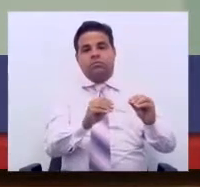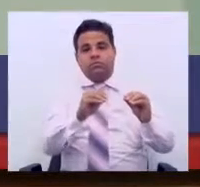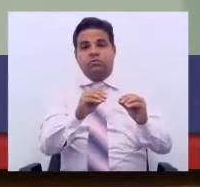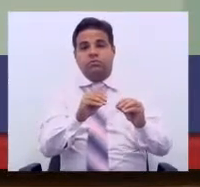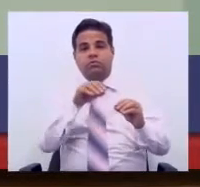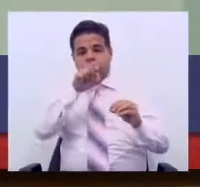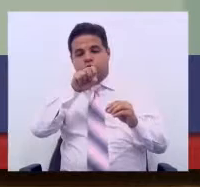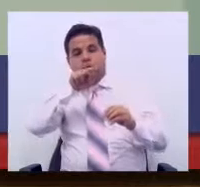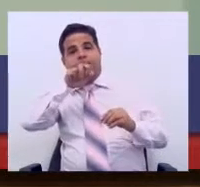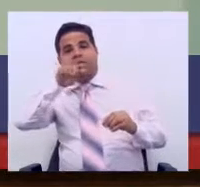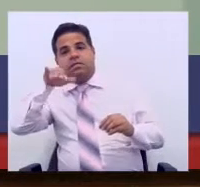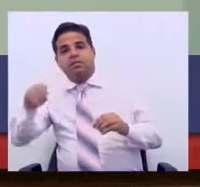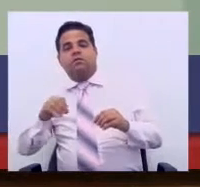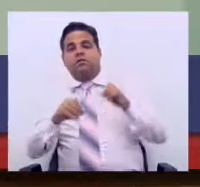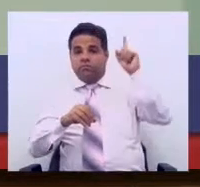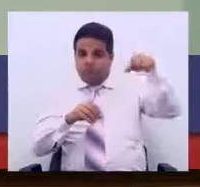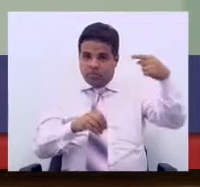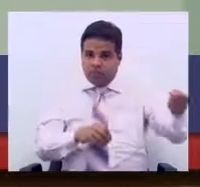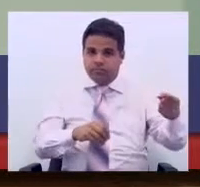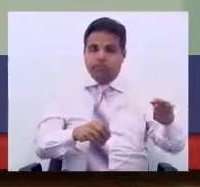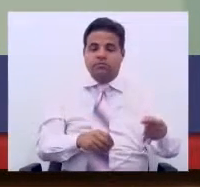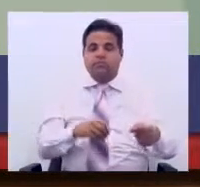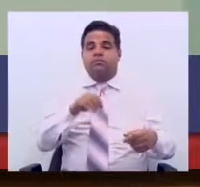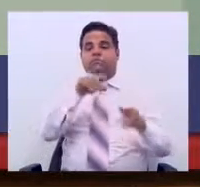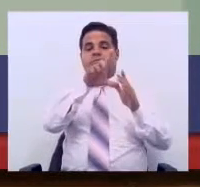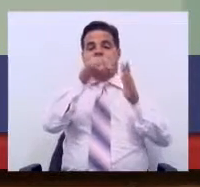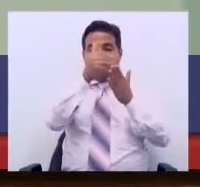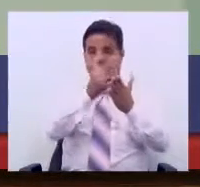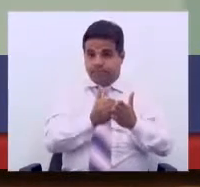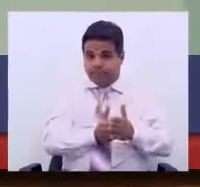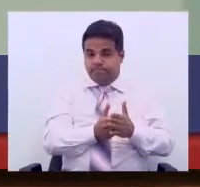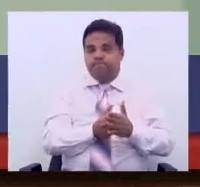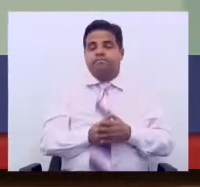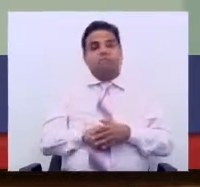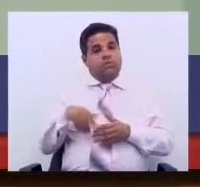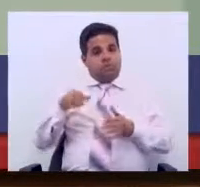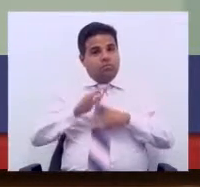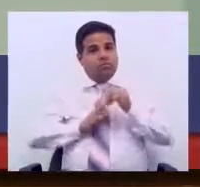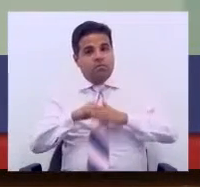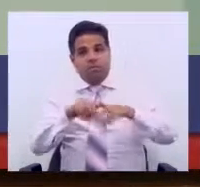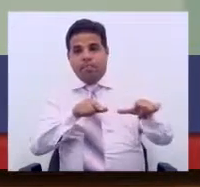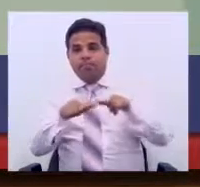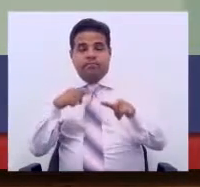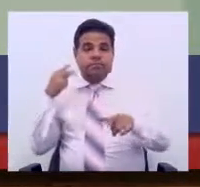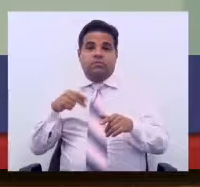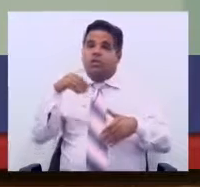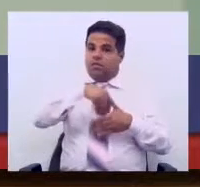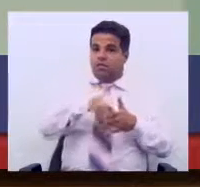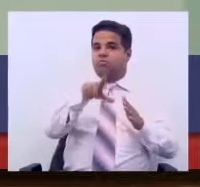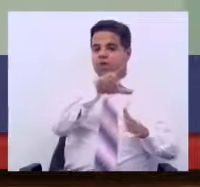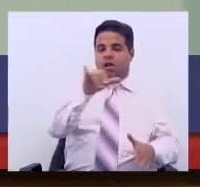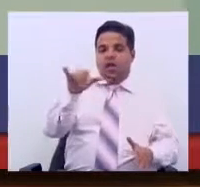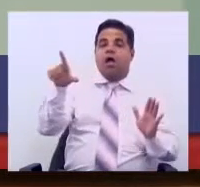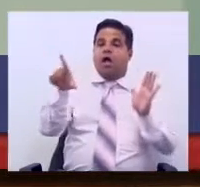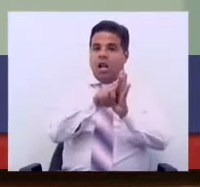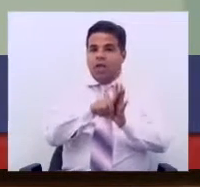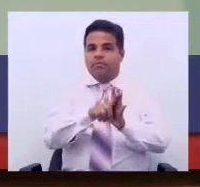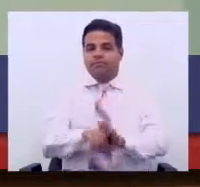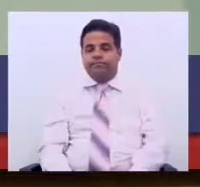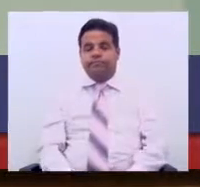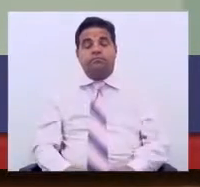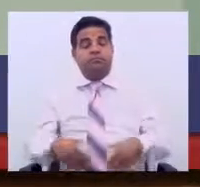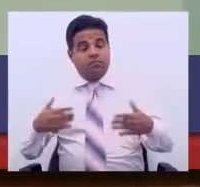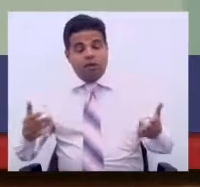do prefeito e secretário para a próxima legislatura, que é a função dos vereadores. Está na Constituição, está na lei orgânica, e